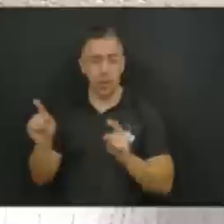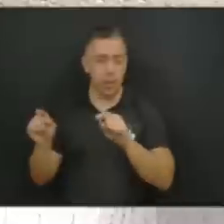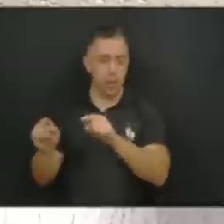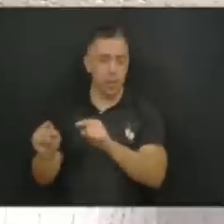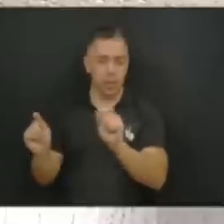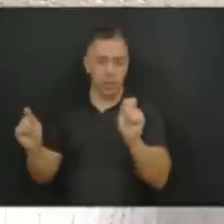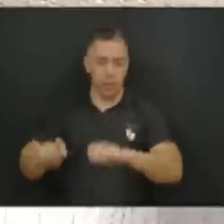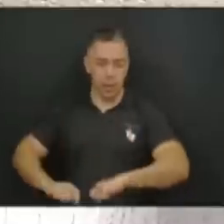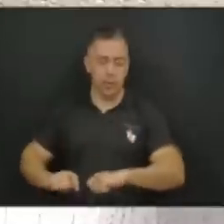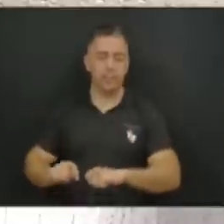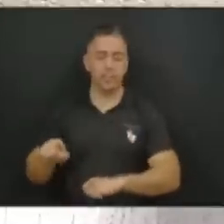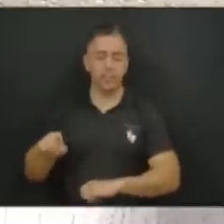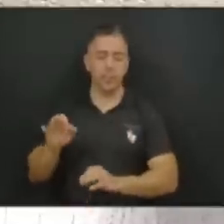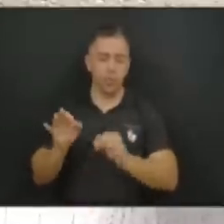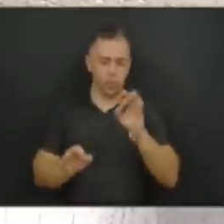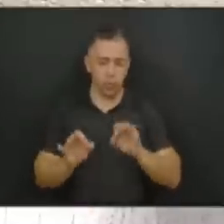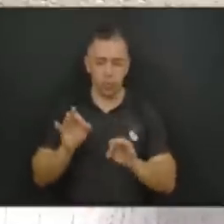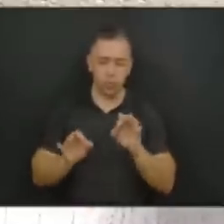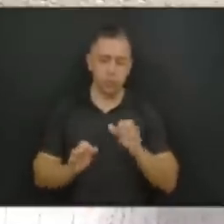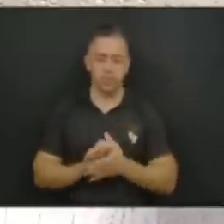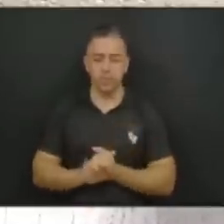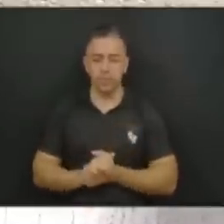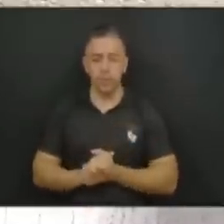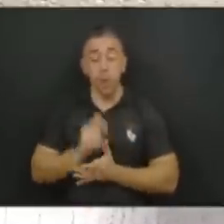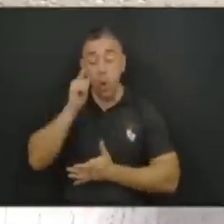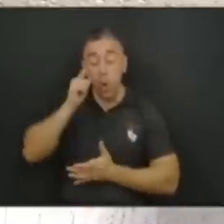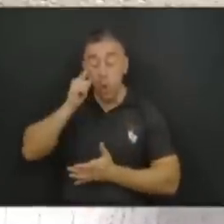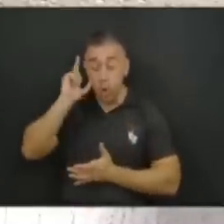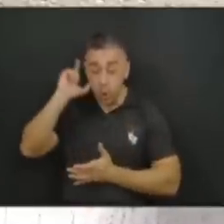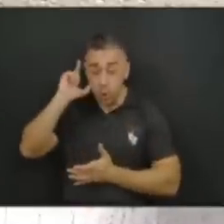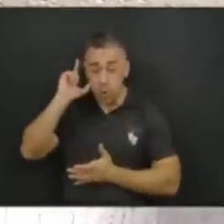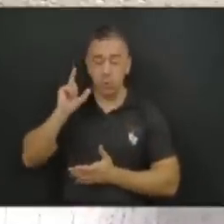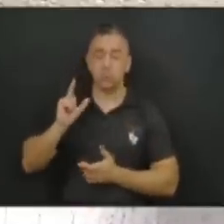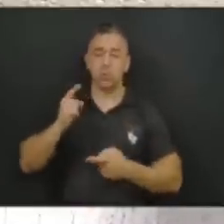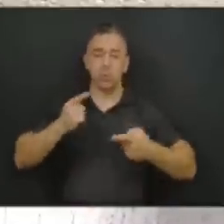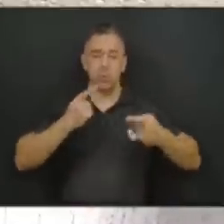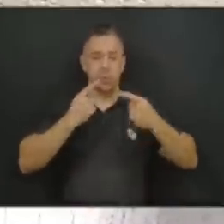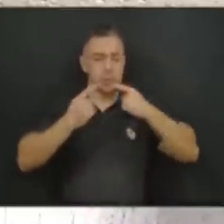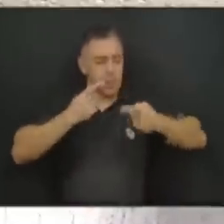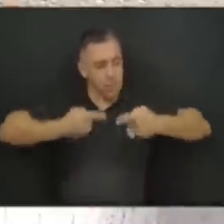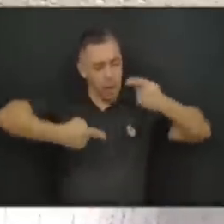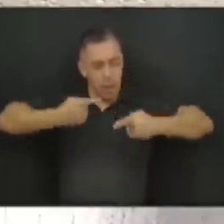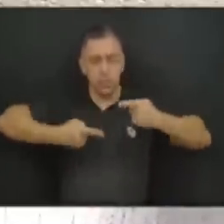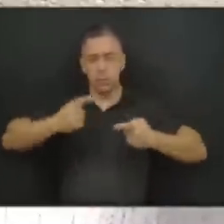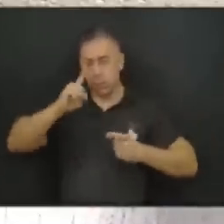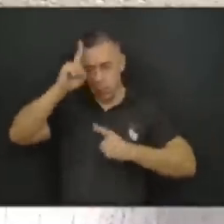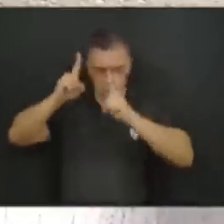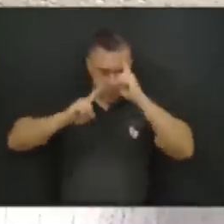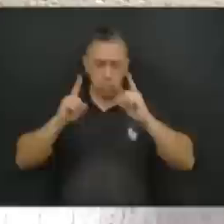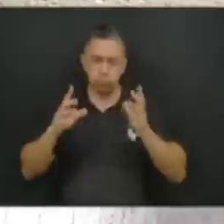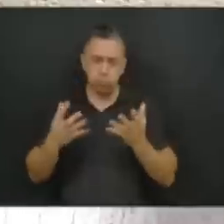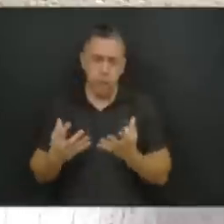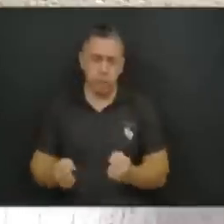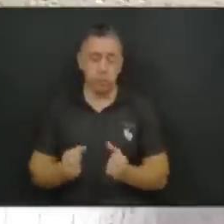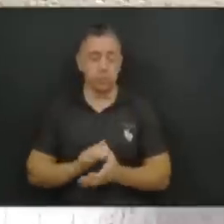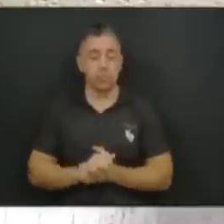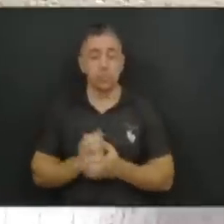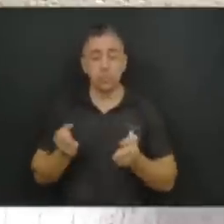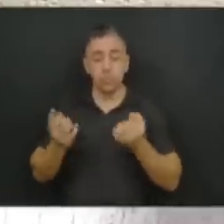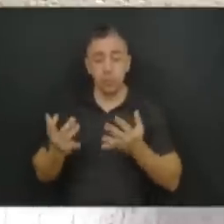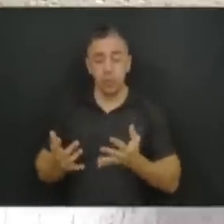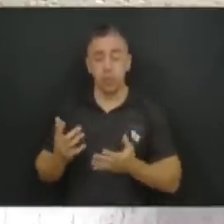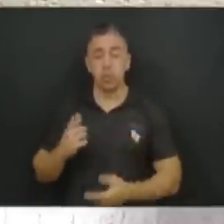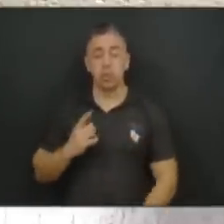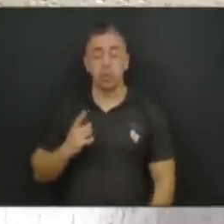justamente para fazer justiça ontem no debate aqui de ideias que aceito foi